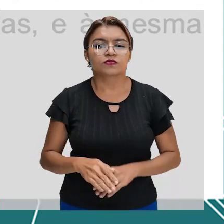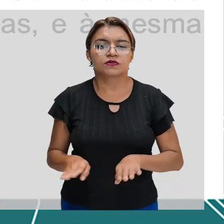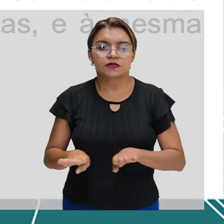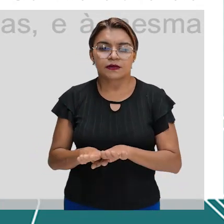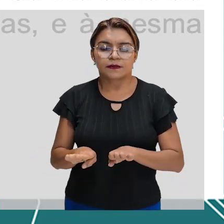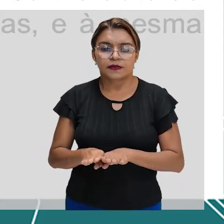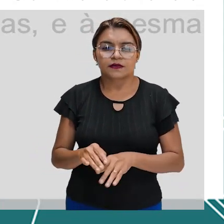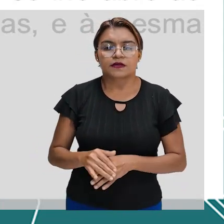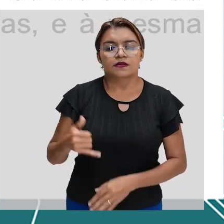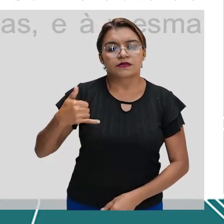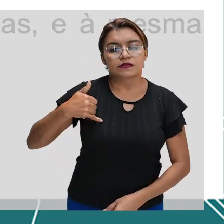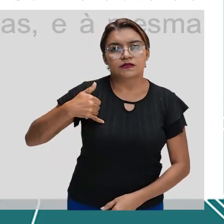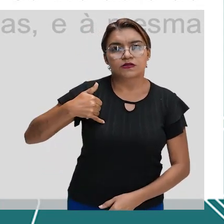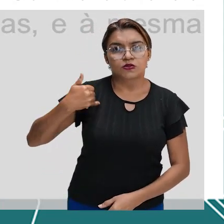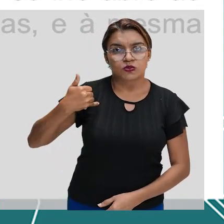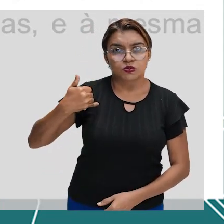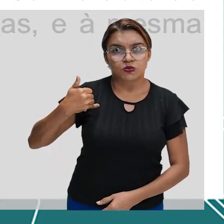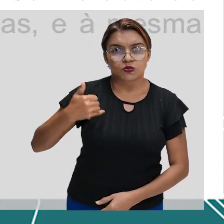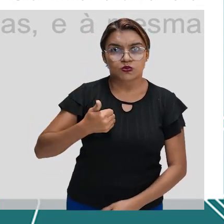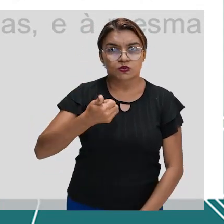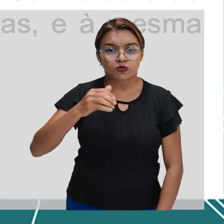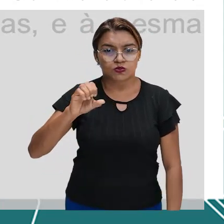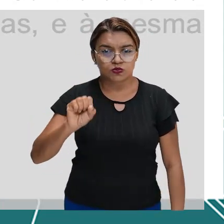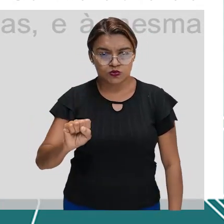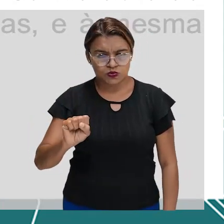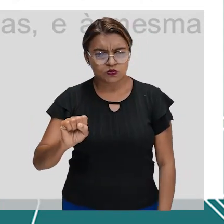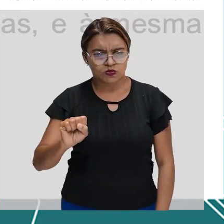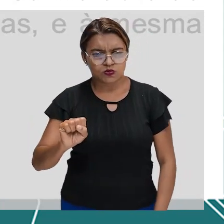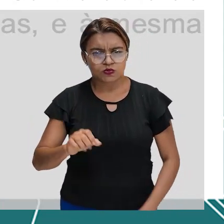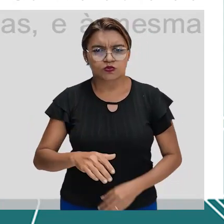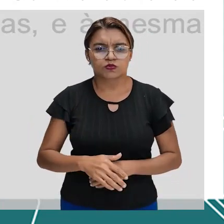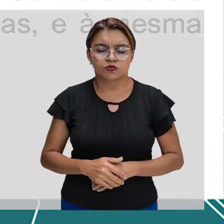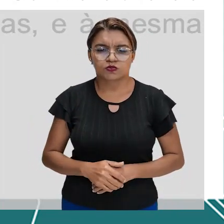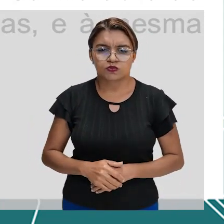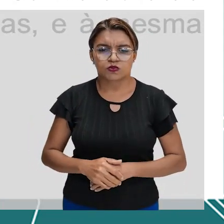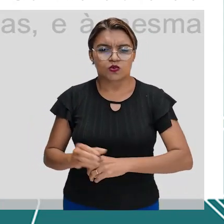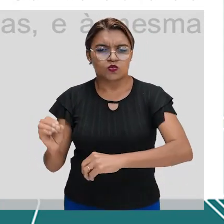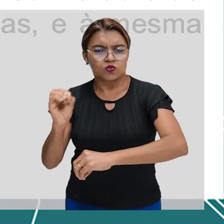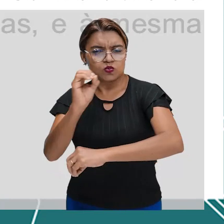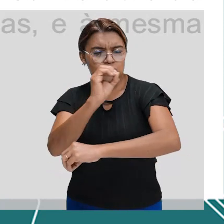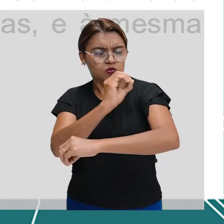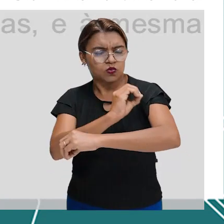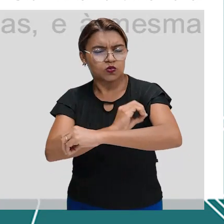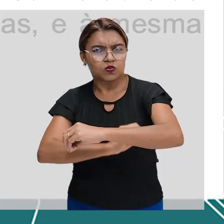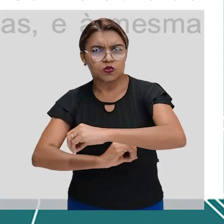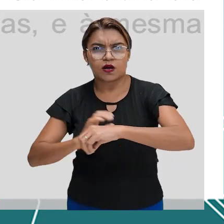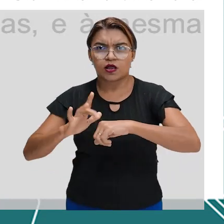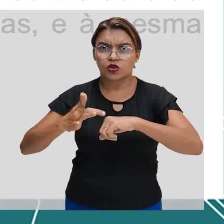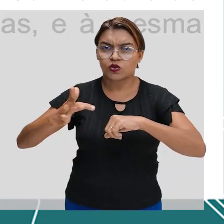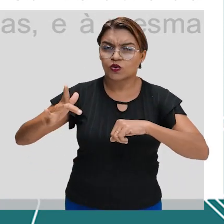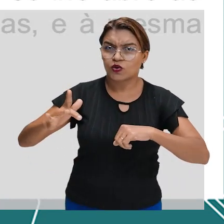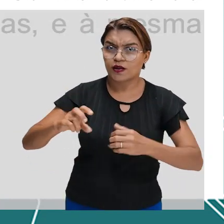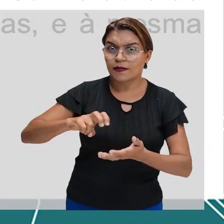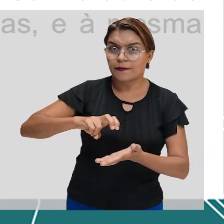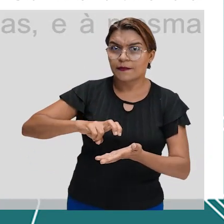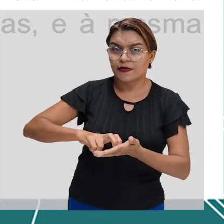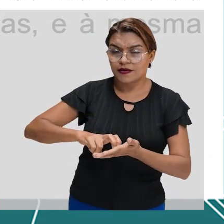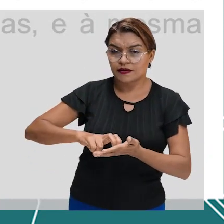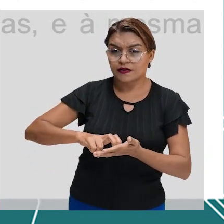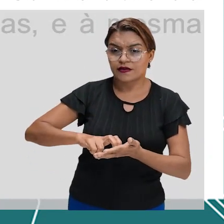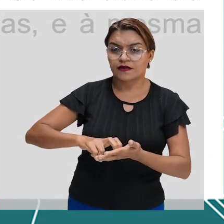18 anos o arrebol dourado e Escarlate Escarlate da manhã da vida